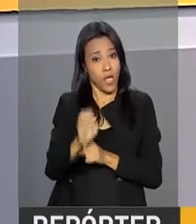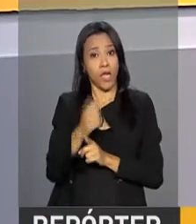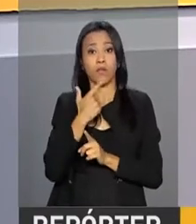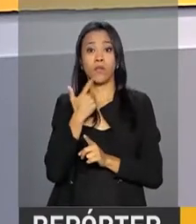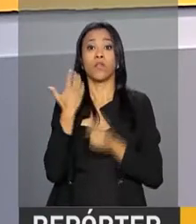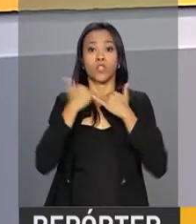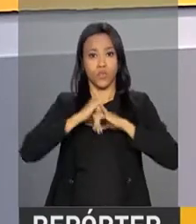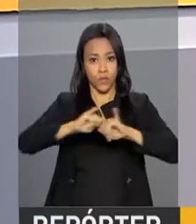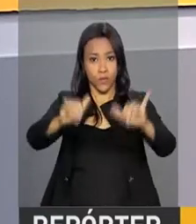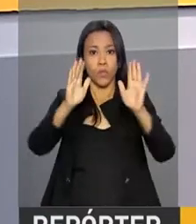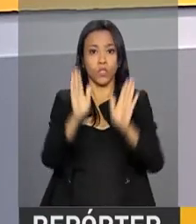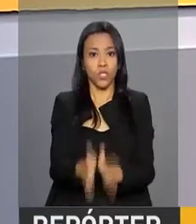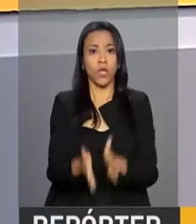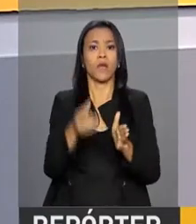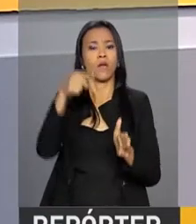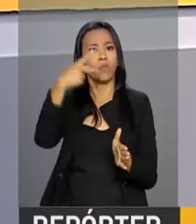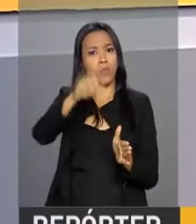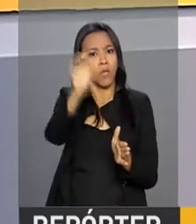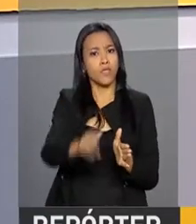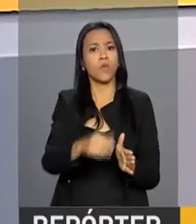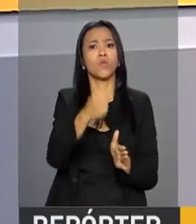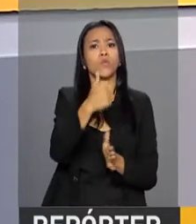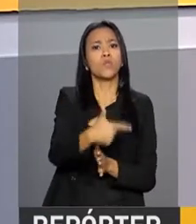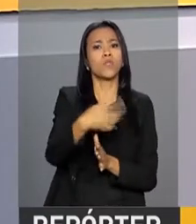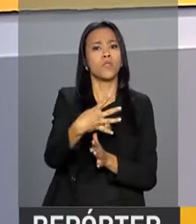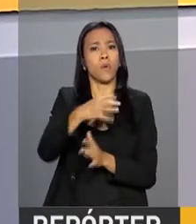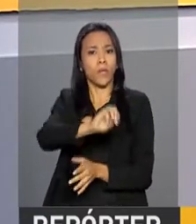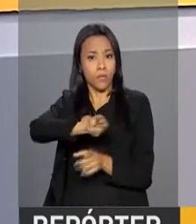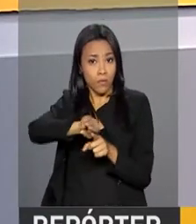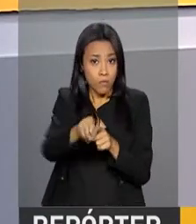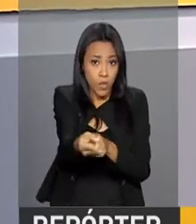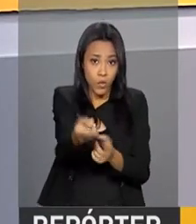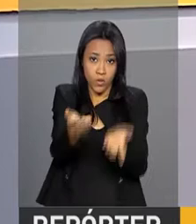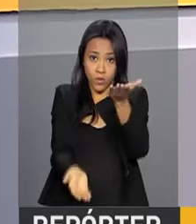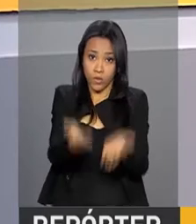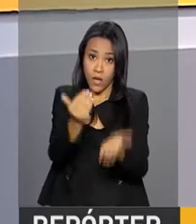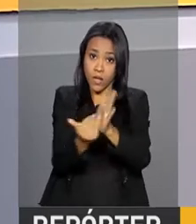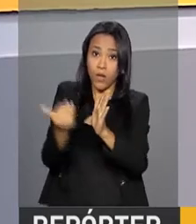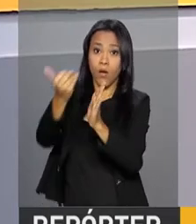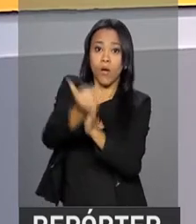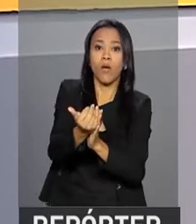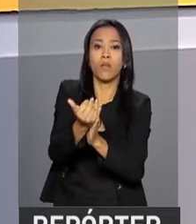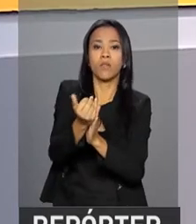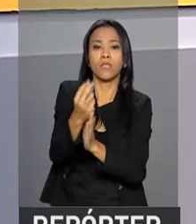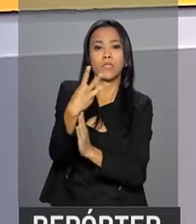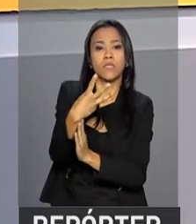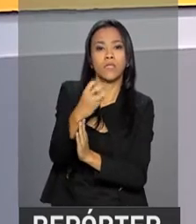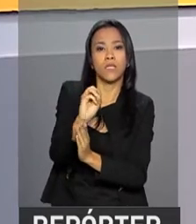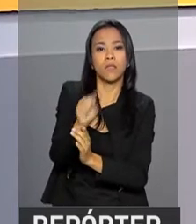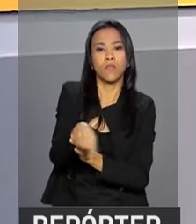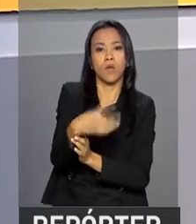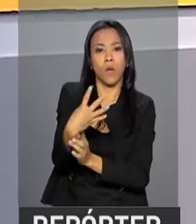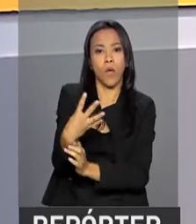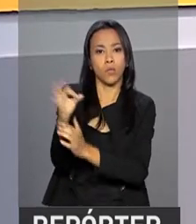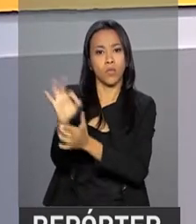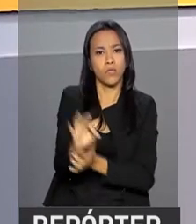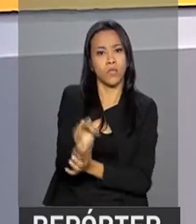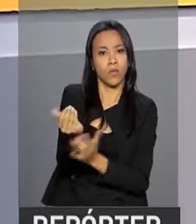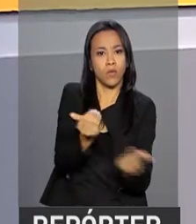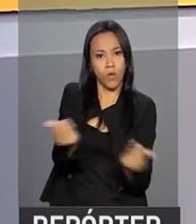nacional. A expectativa é de mais de 240 milhões de toneladas, com alta de 30,4% em relação